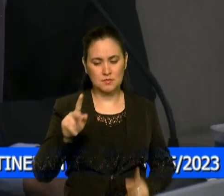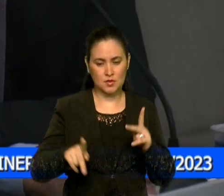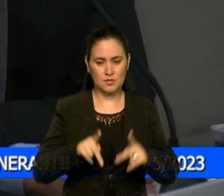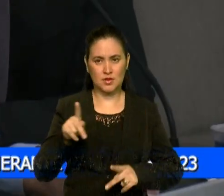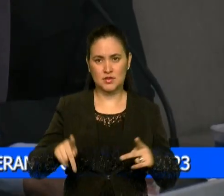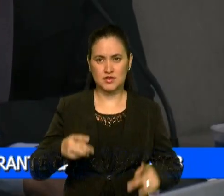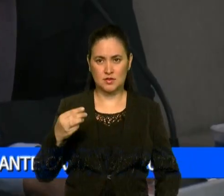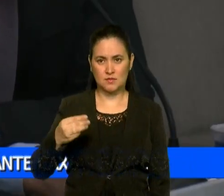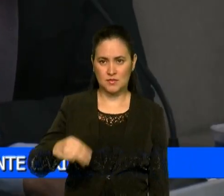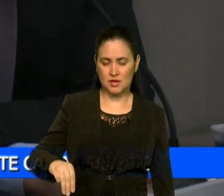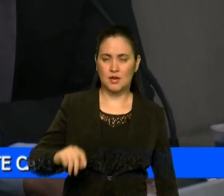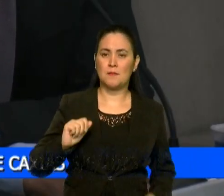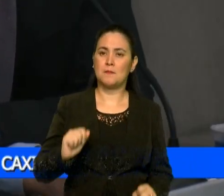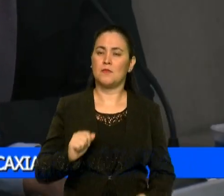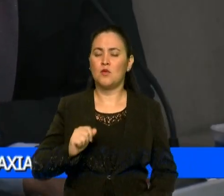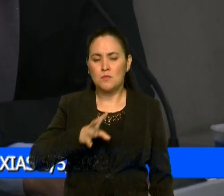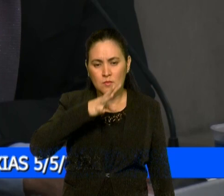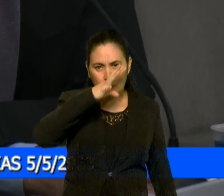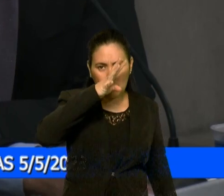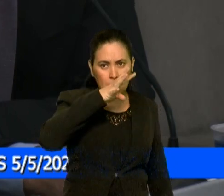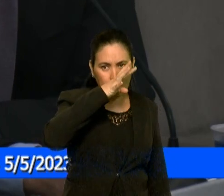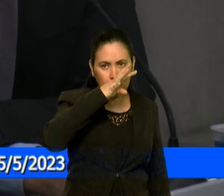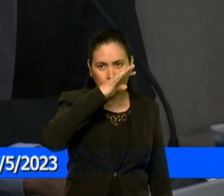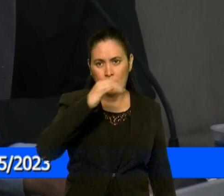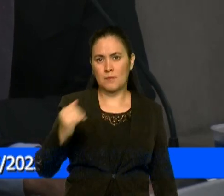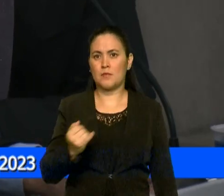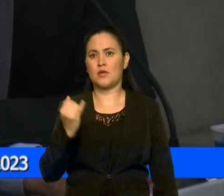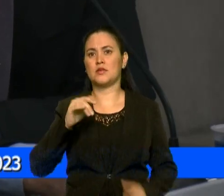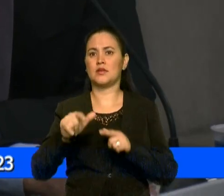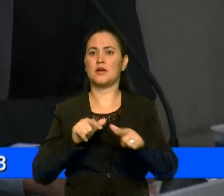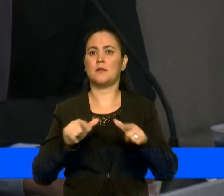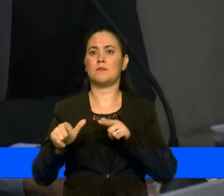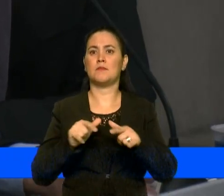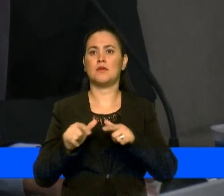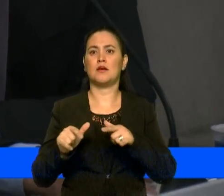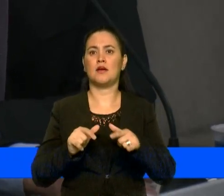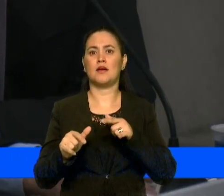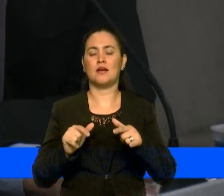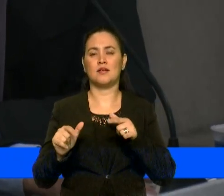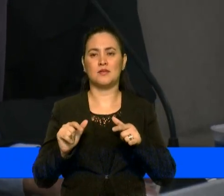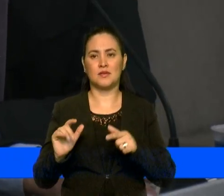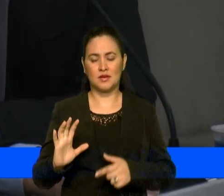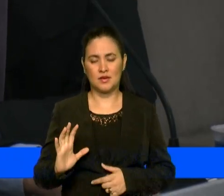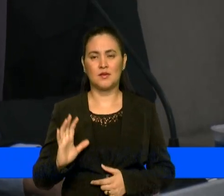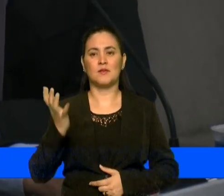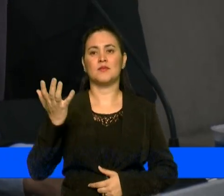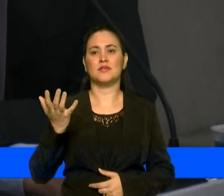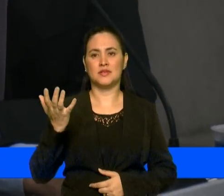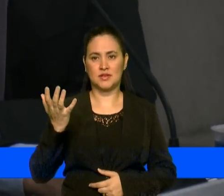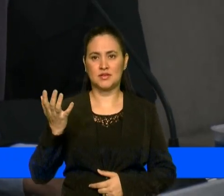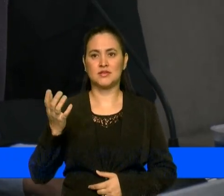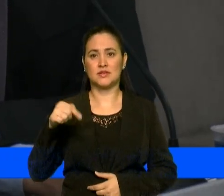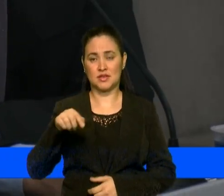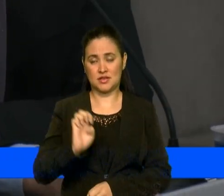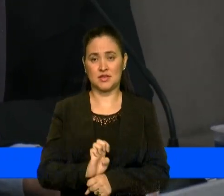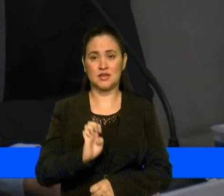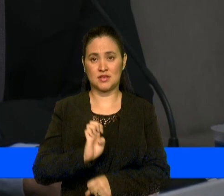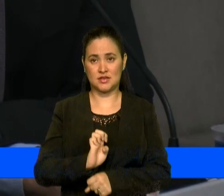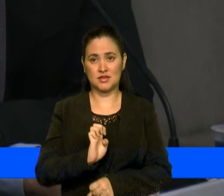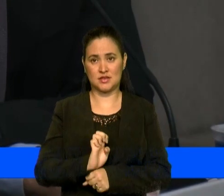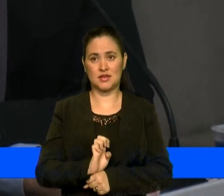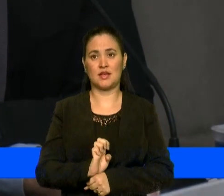acompanhar o importante serviço que é prestado pelos deputados e deputadas desse Estado,